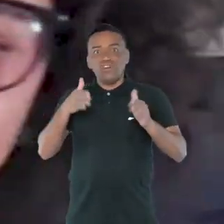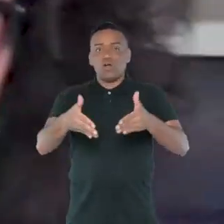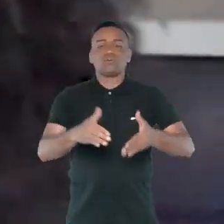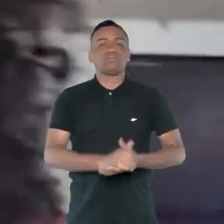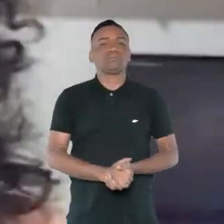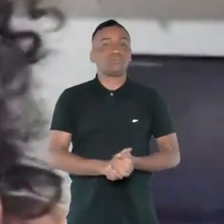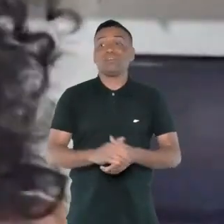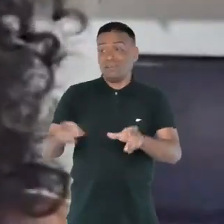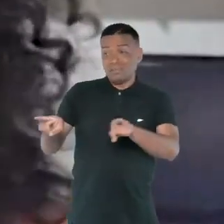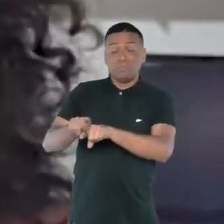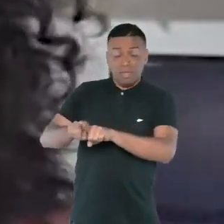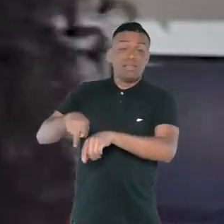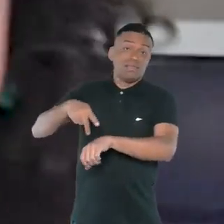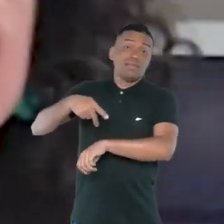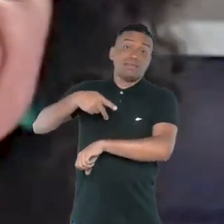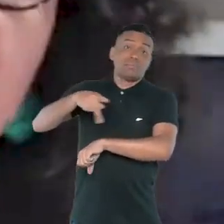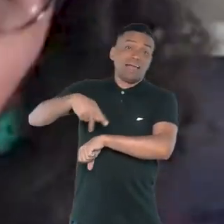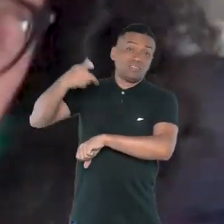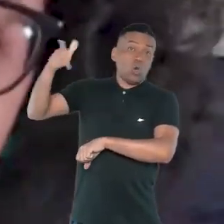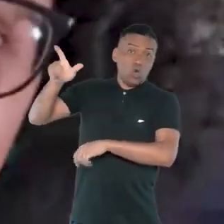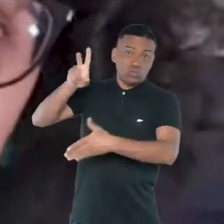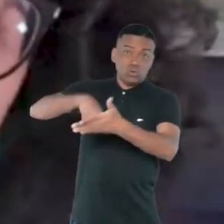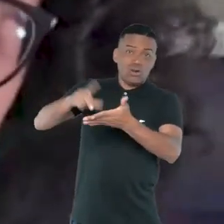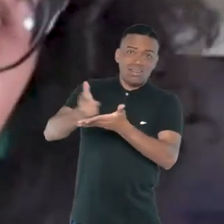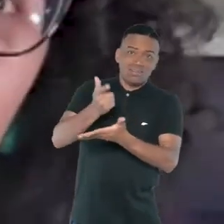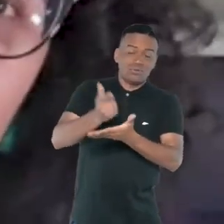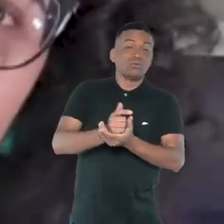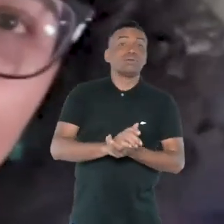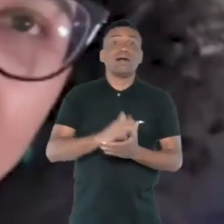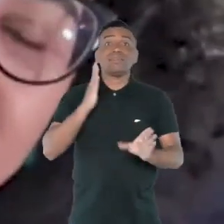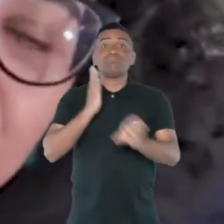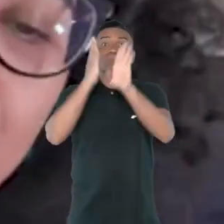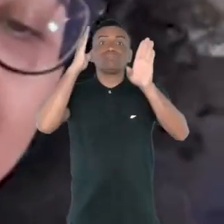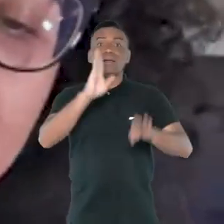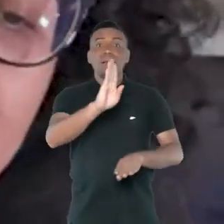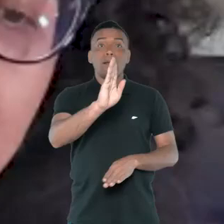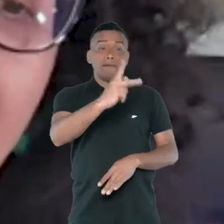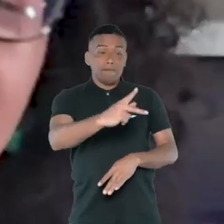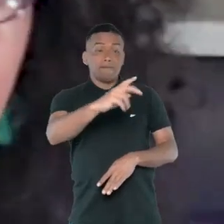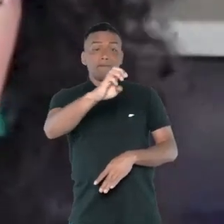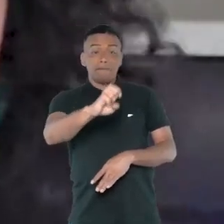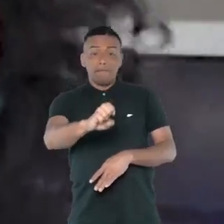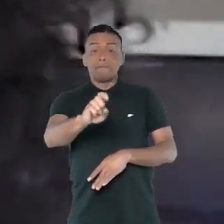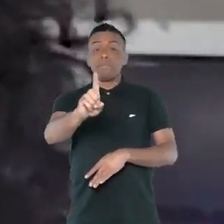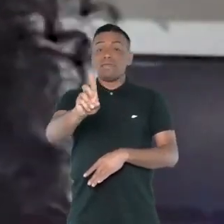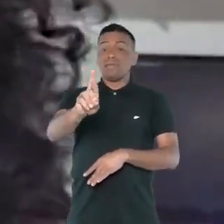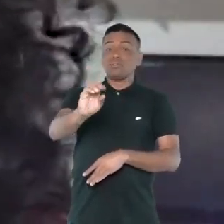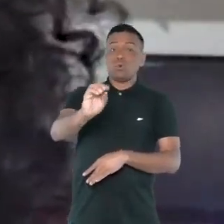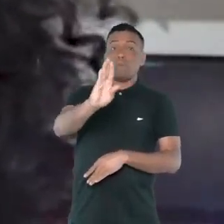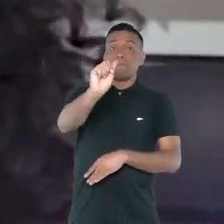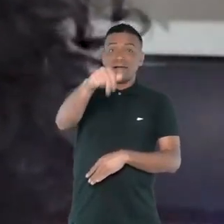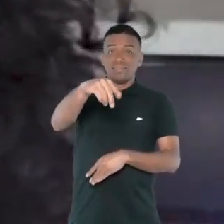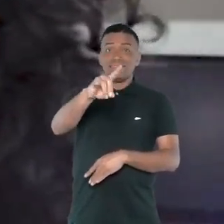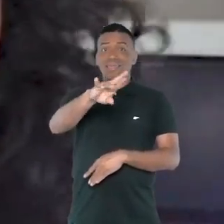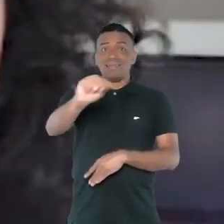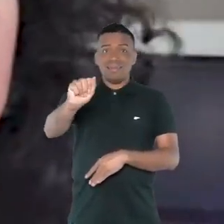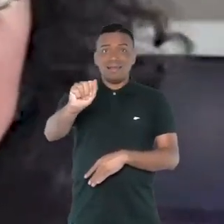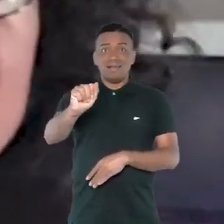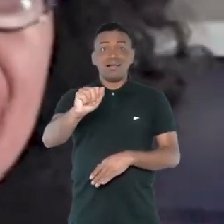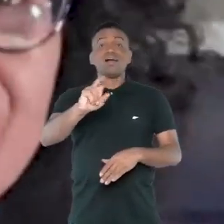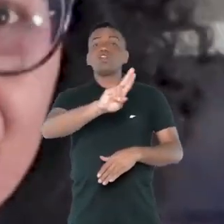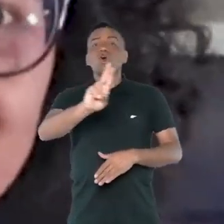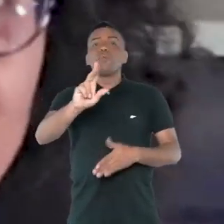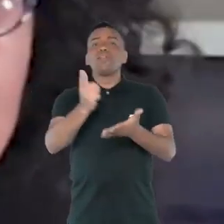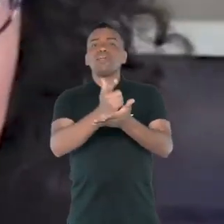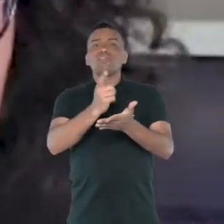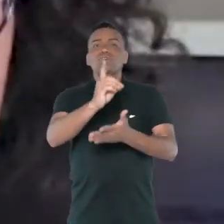romance, só queria saber de romance. E muito estrangeiro, né? Muito livro que vinha de fora. Até que eu caí no pé da Bandeira. Porque eu